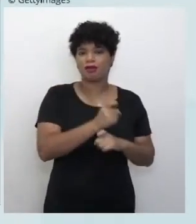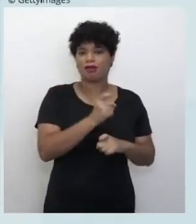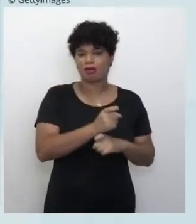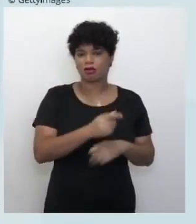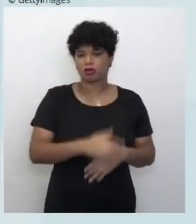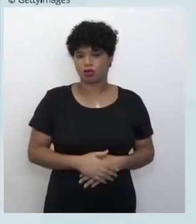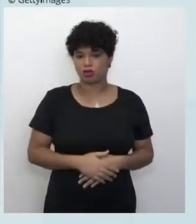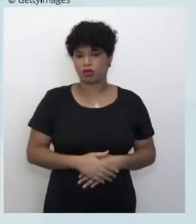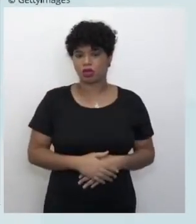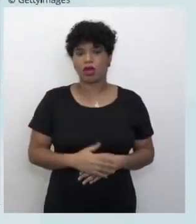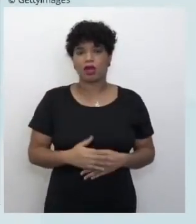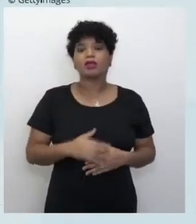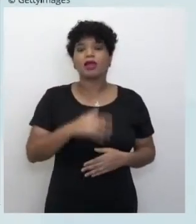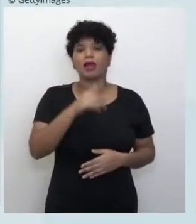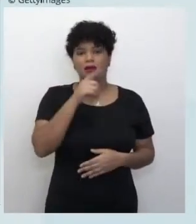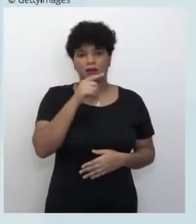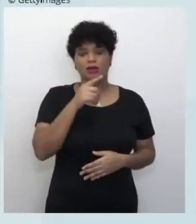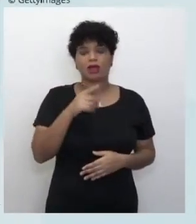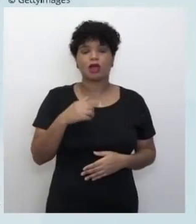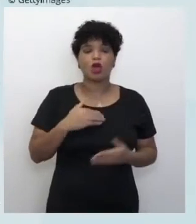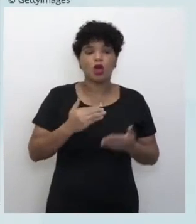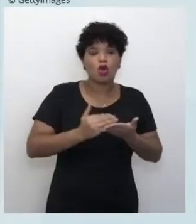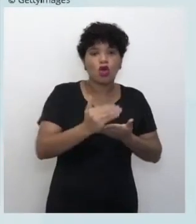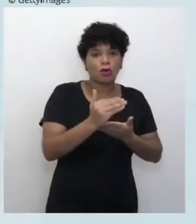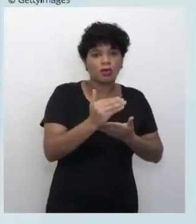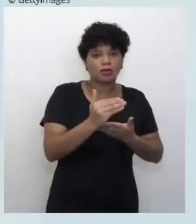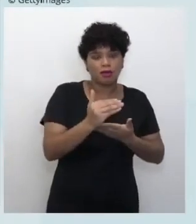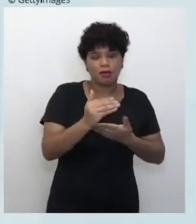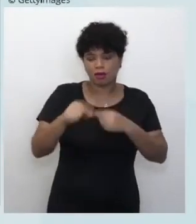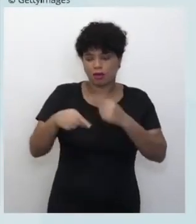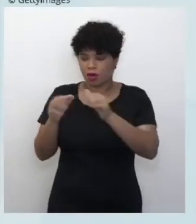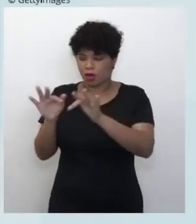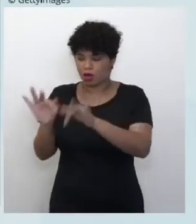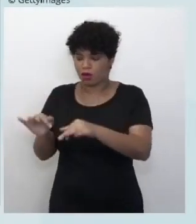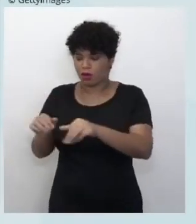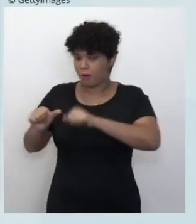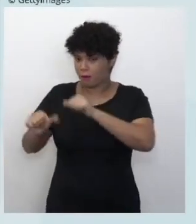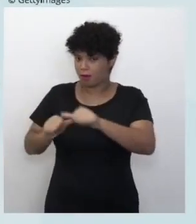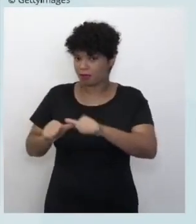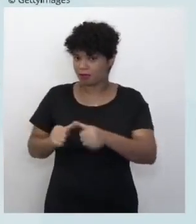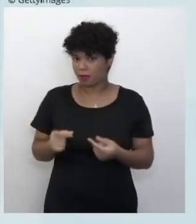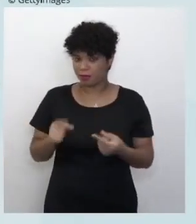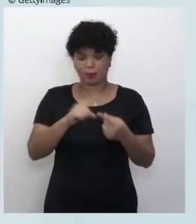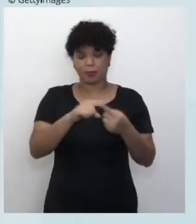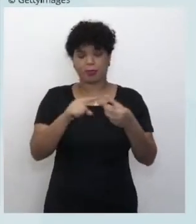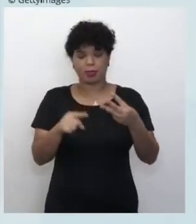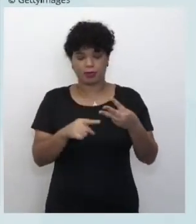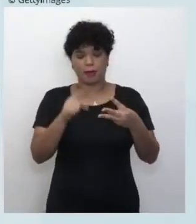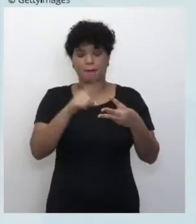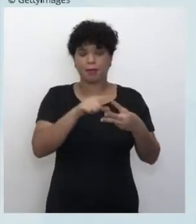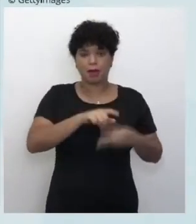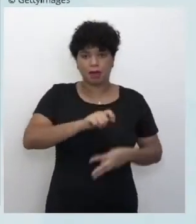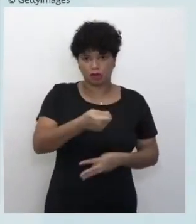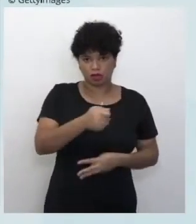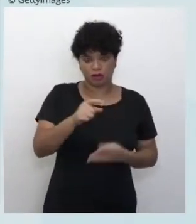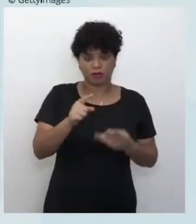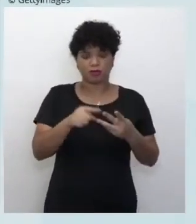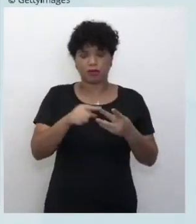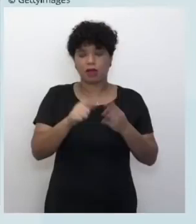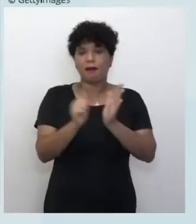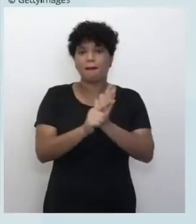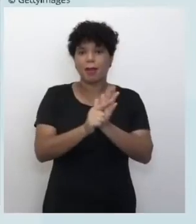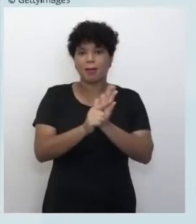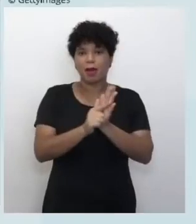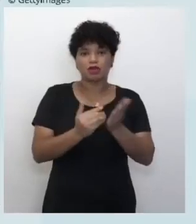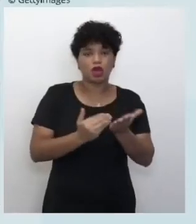na primeira e na segunda transformação, na chave e na folha, o estado inicial e o estado final,